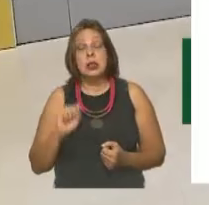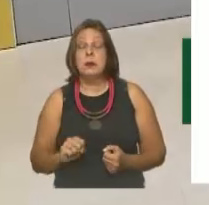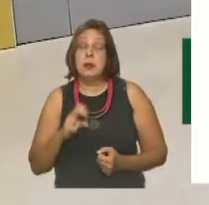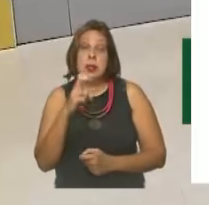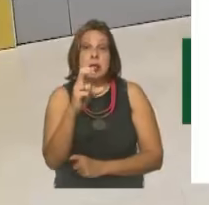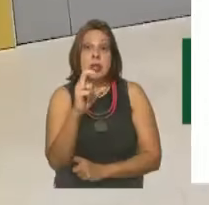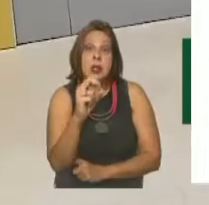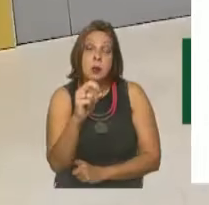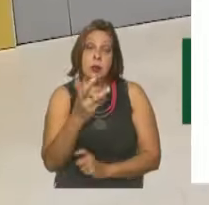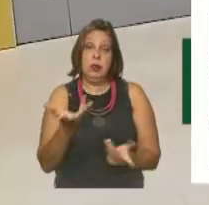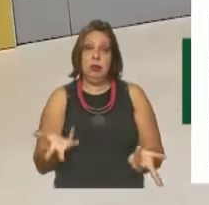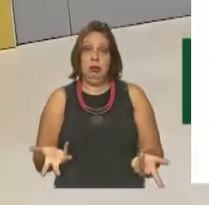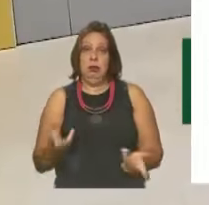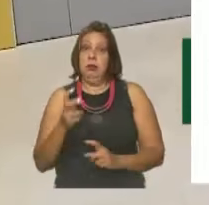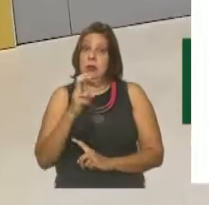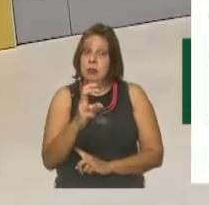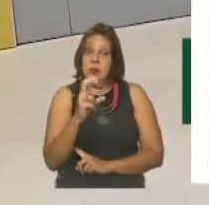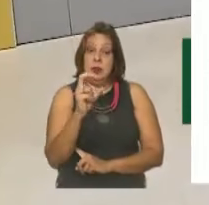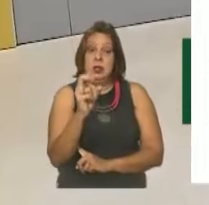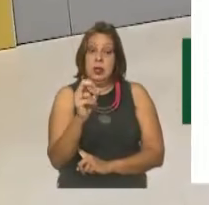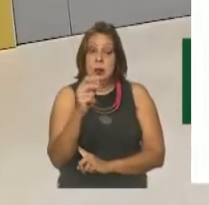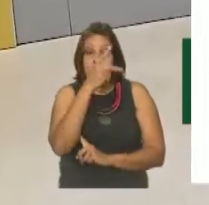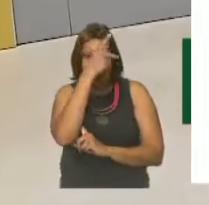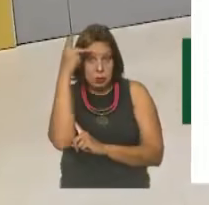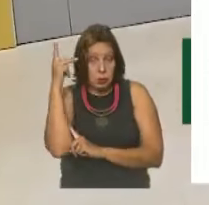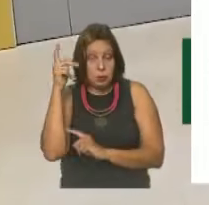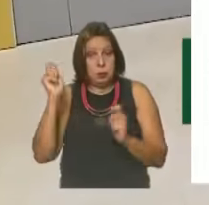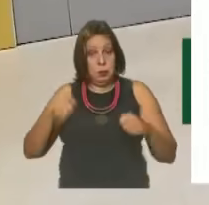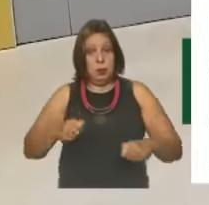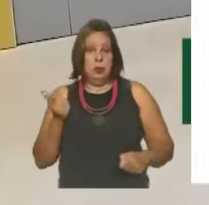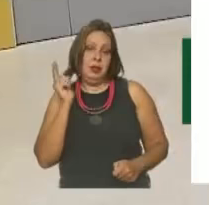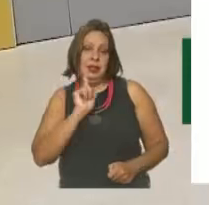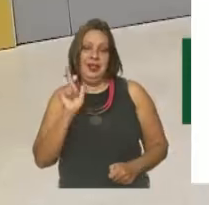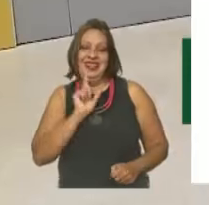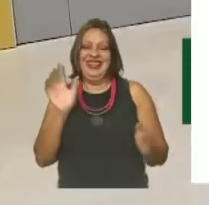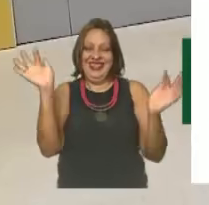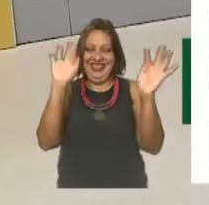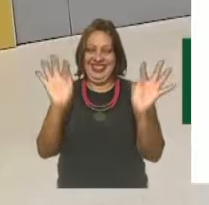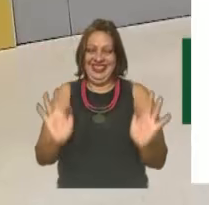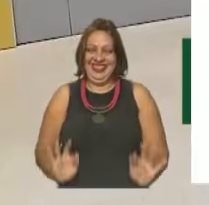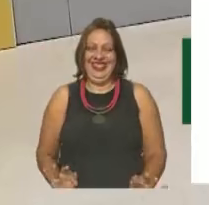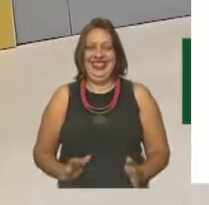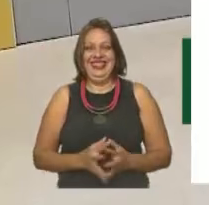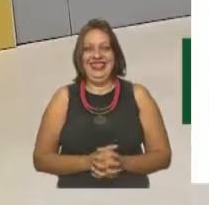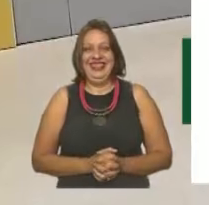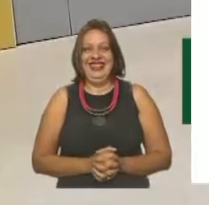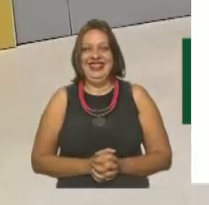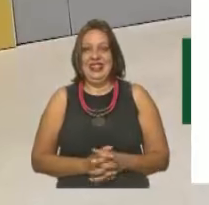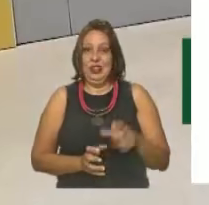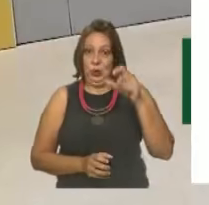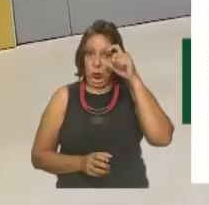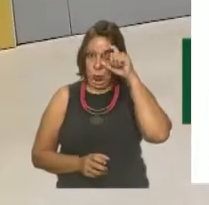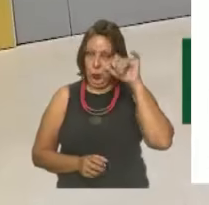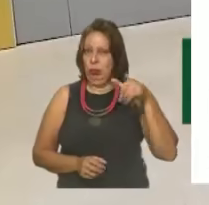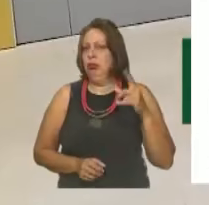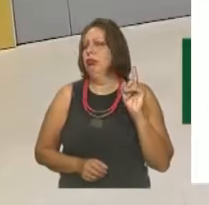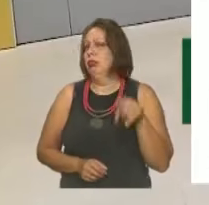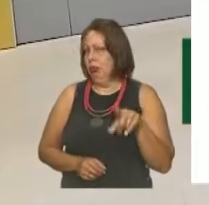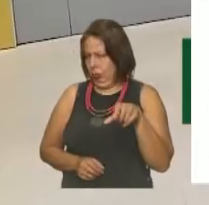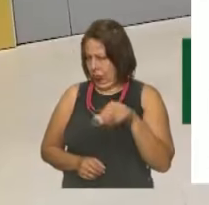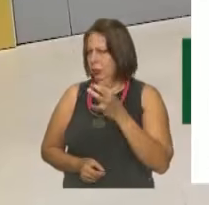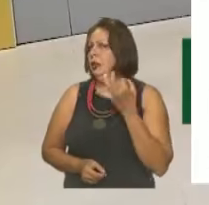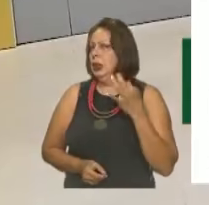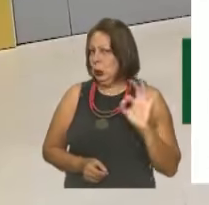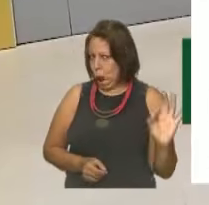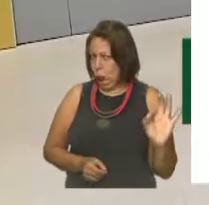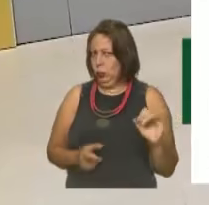50 giras são 50 pessoas contempladas e felizes, não é, Júnior? Isso mesmo. Todo domingo, nos últimos domingos